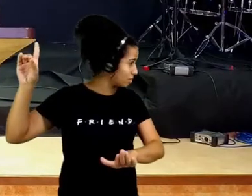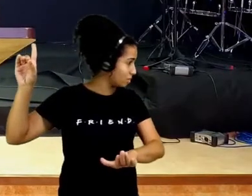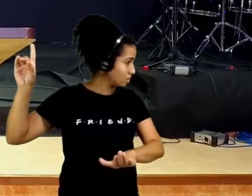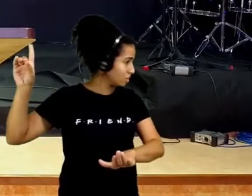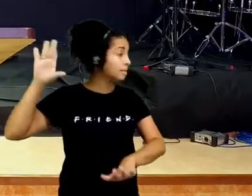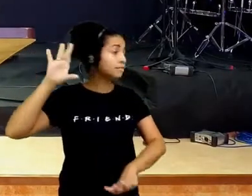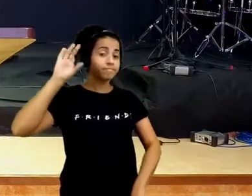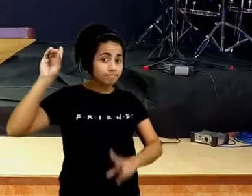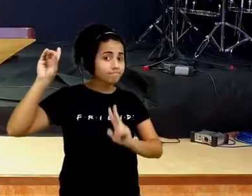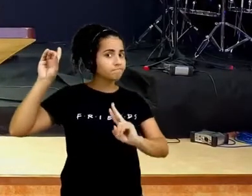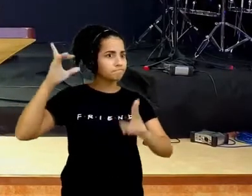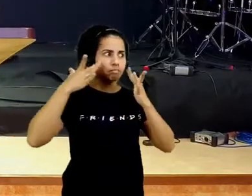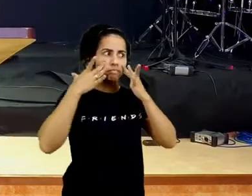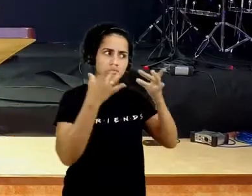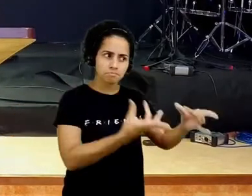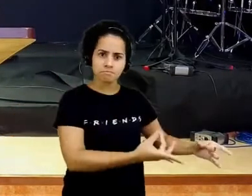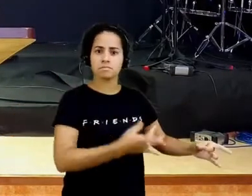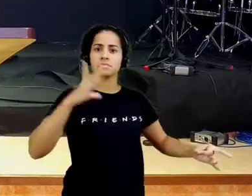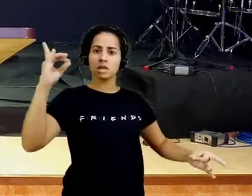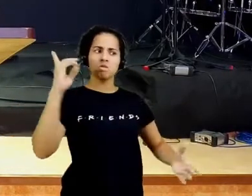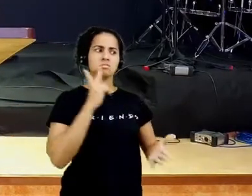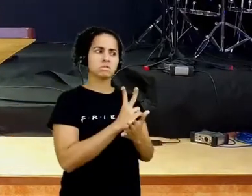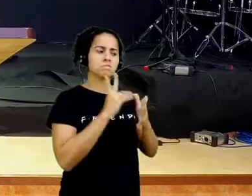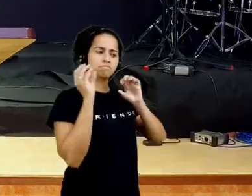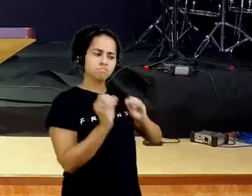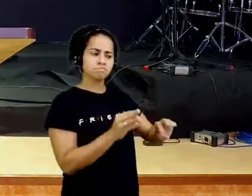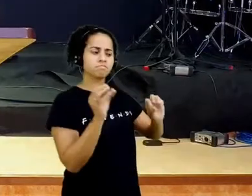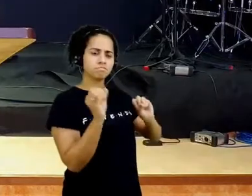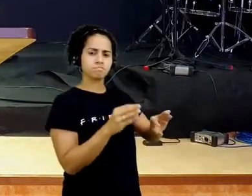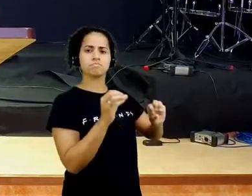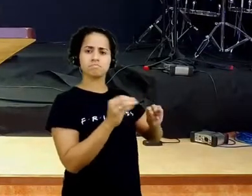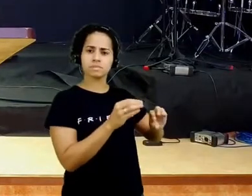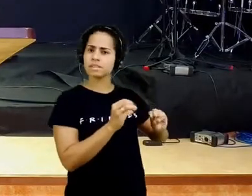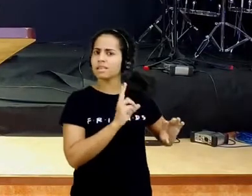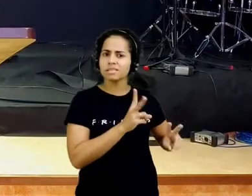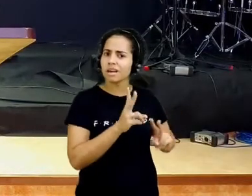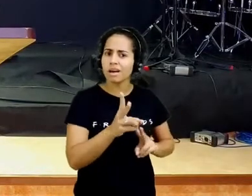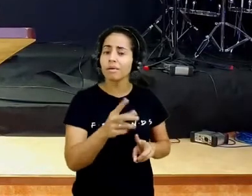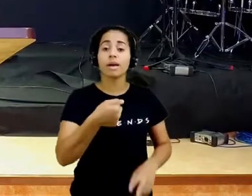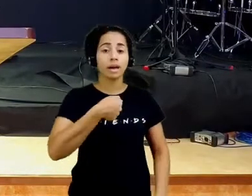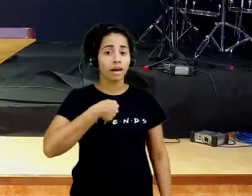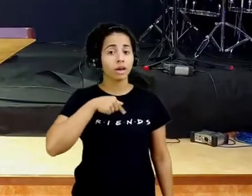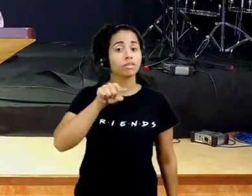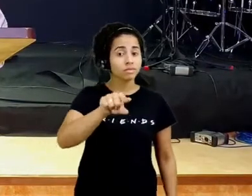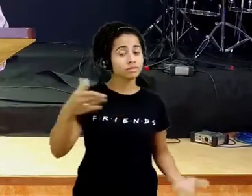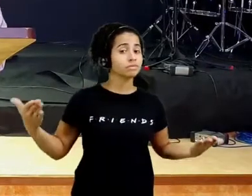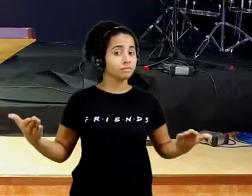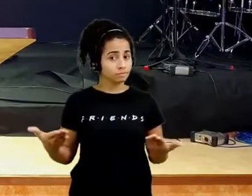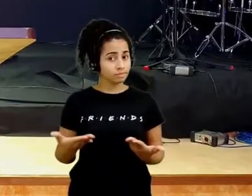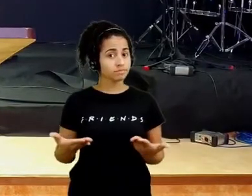Deus sempre, a sua palavra sempre orientou os nossos antepassados, e eu e você no dia de